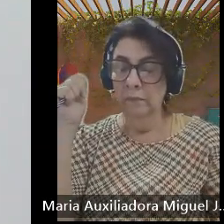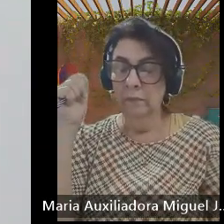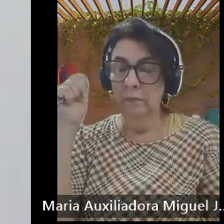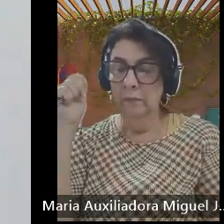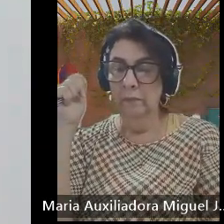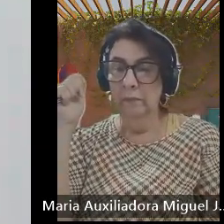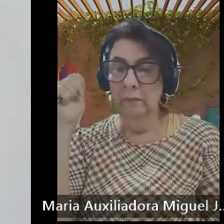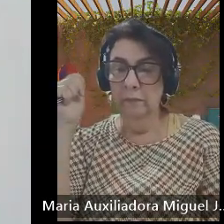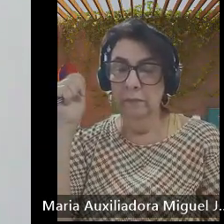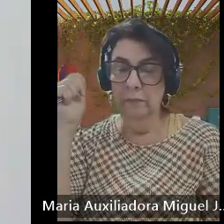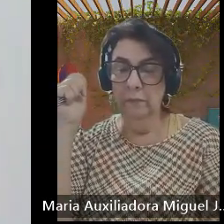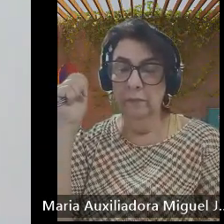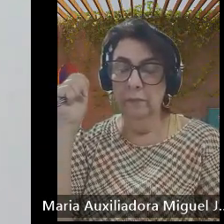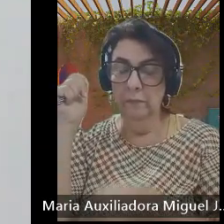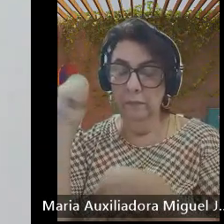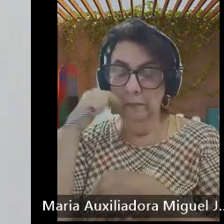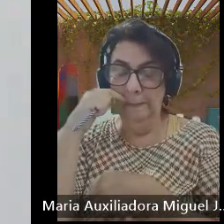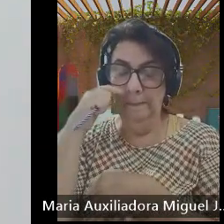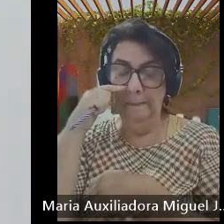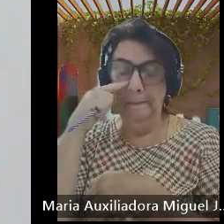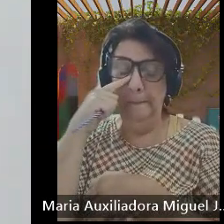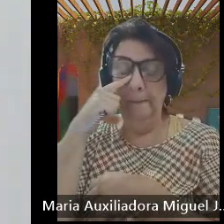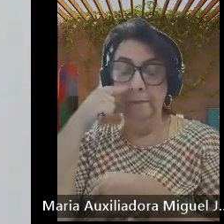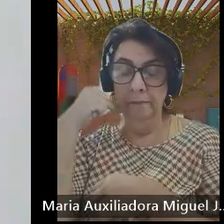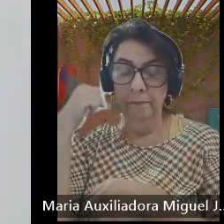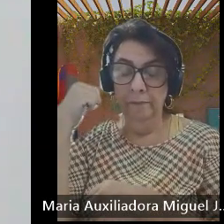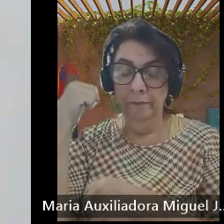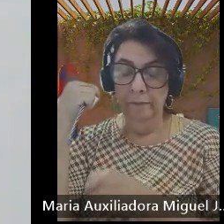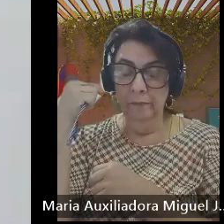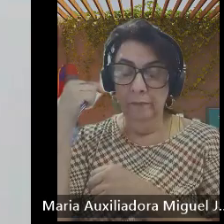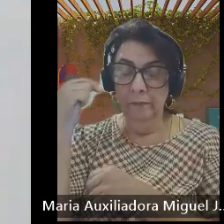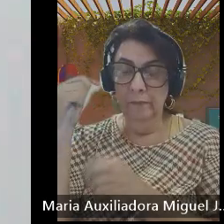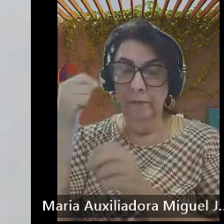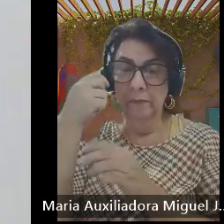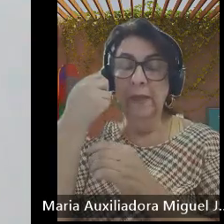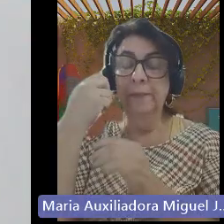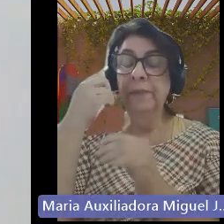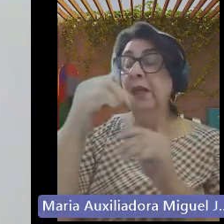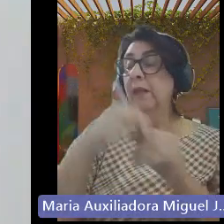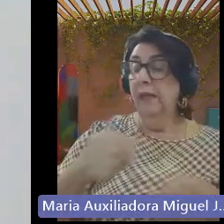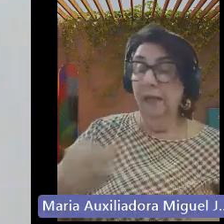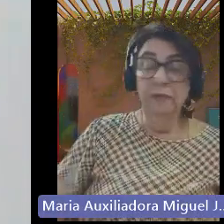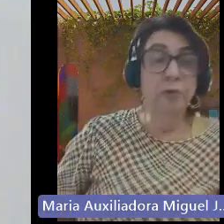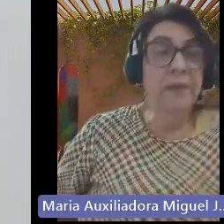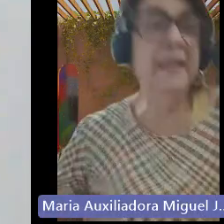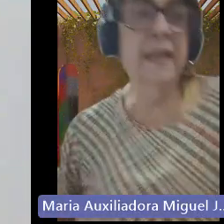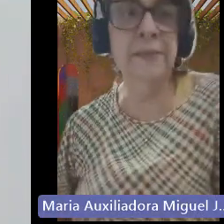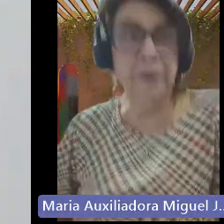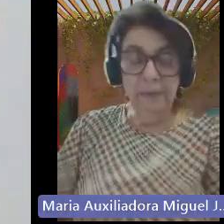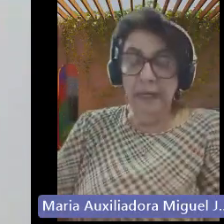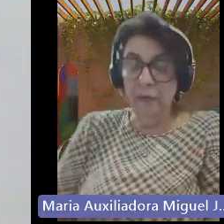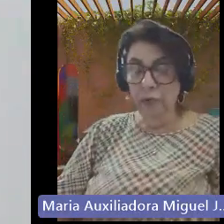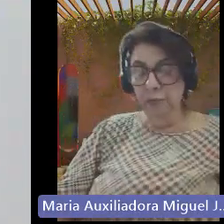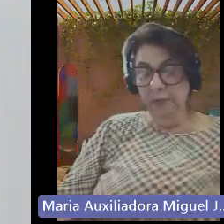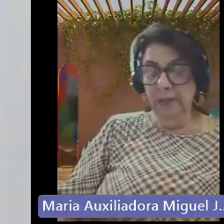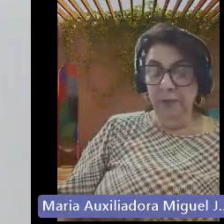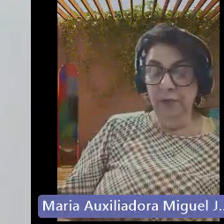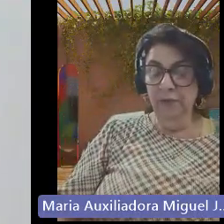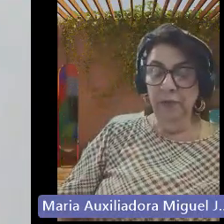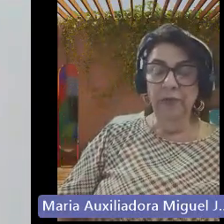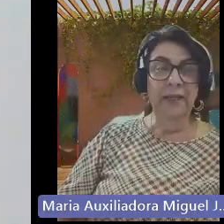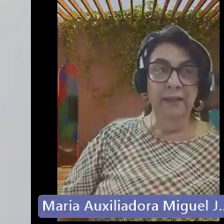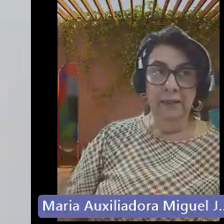tem uma linha de não pode fugir disso, tem que ser falado isso? Tá. Eu vou começar a responder pela